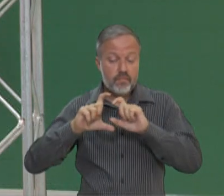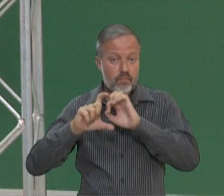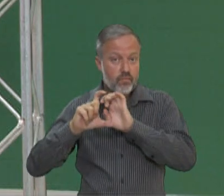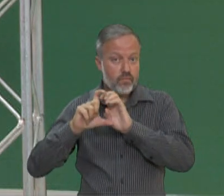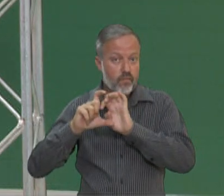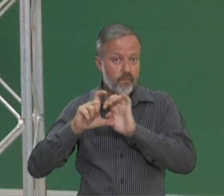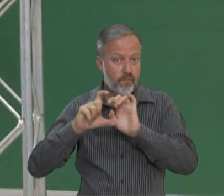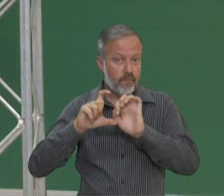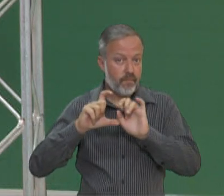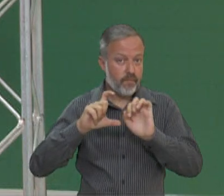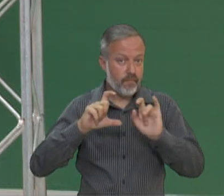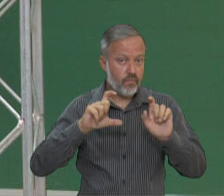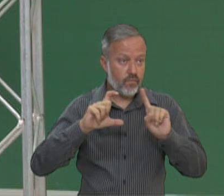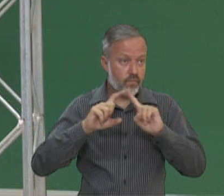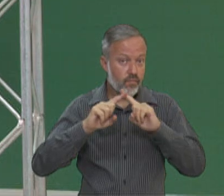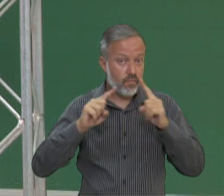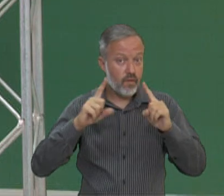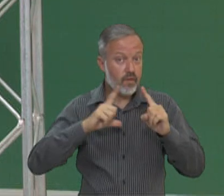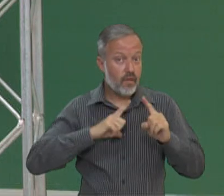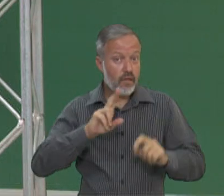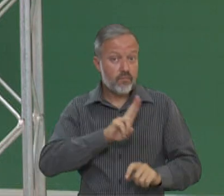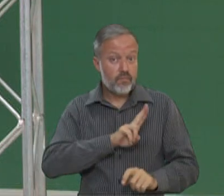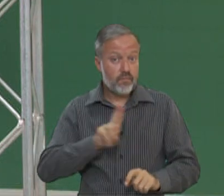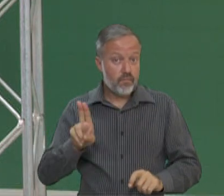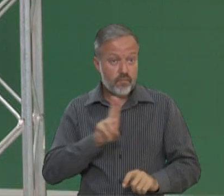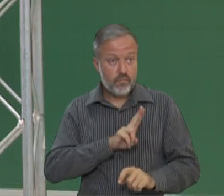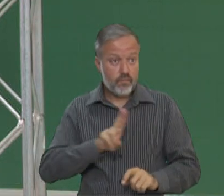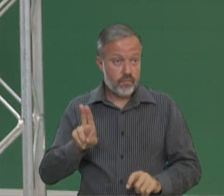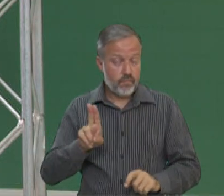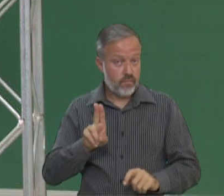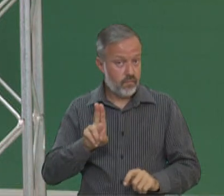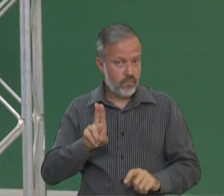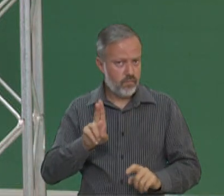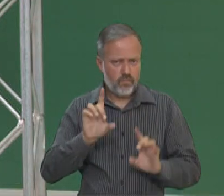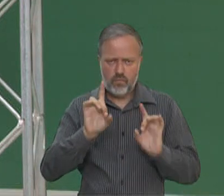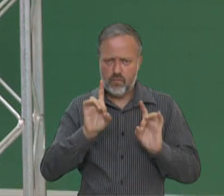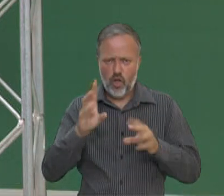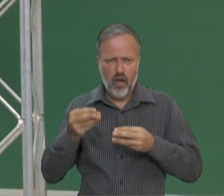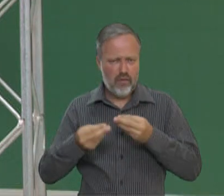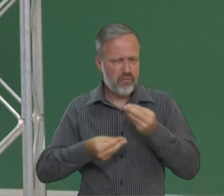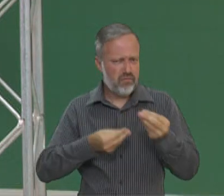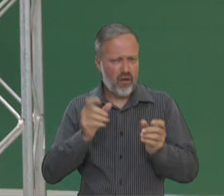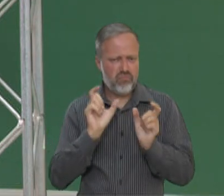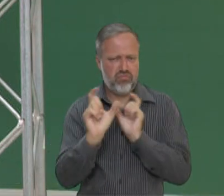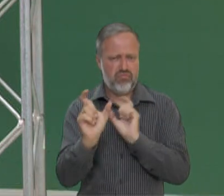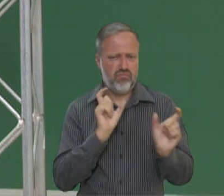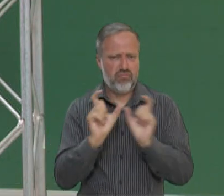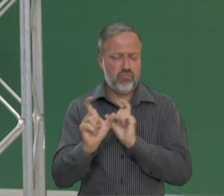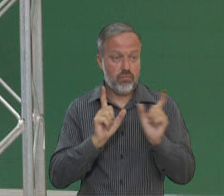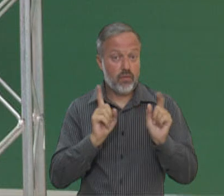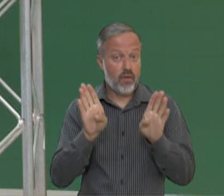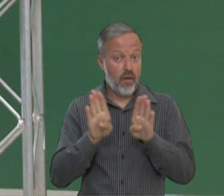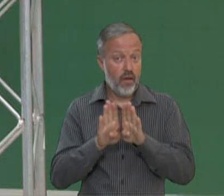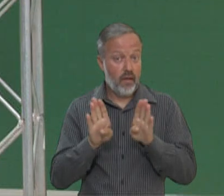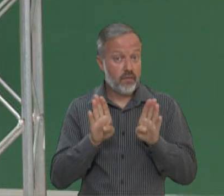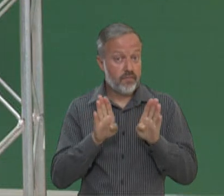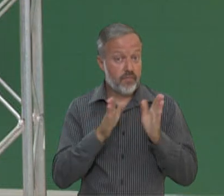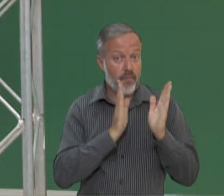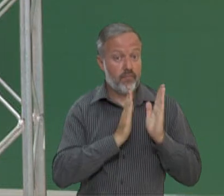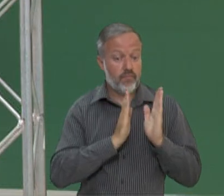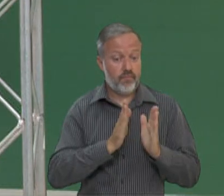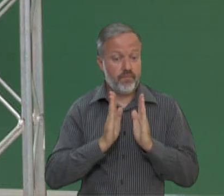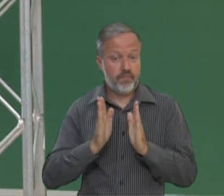aqui tudo tem um nome, não são só letras jogadas ao acaso. Então, tem um porquê de haver